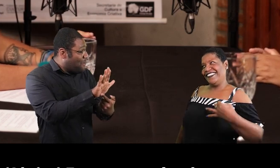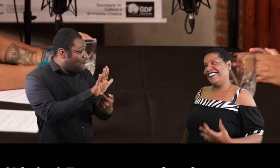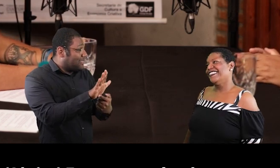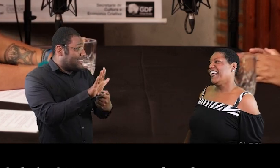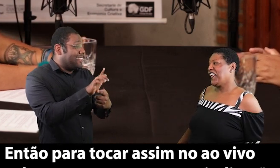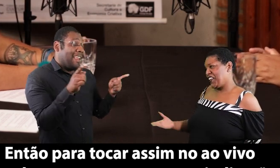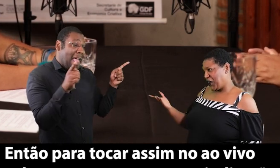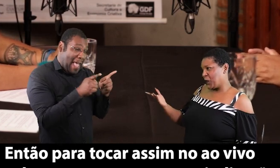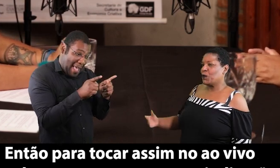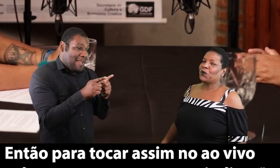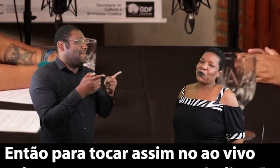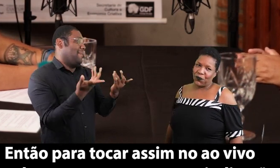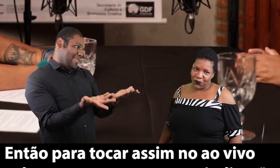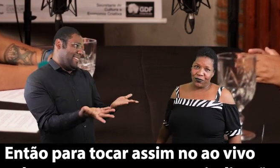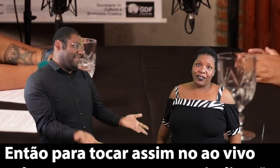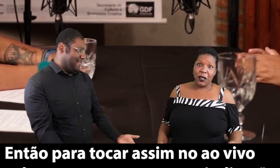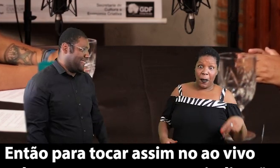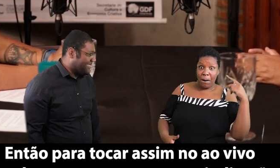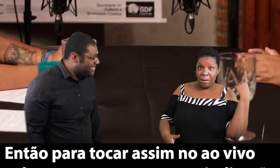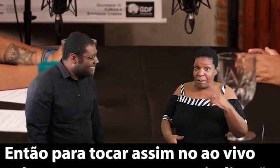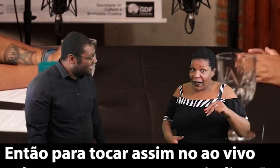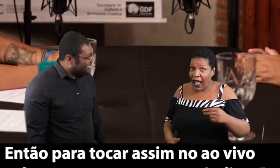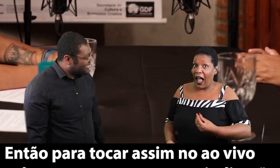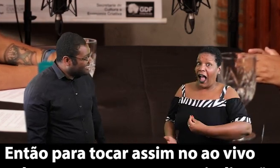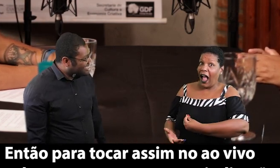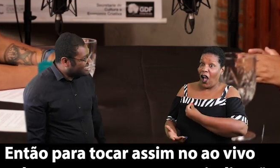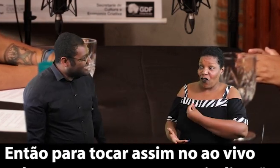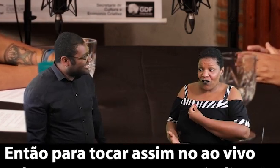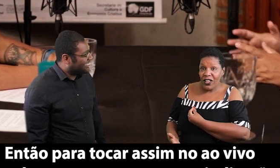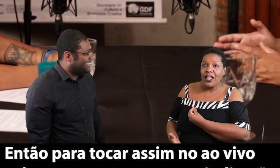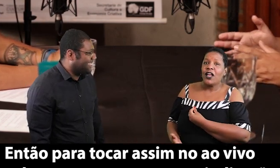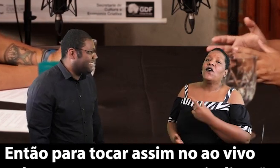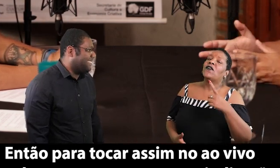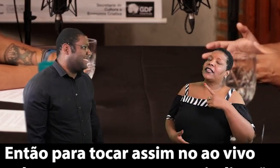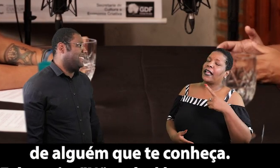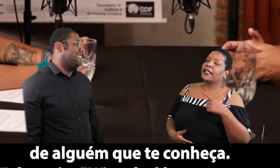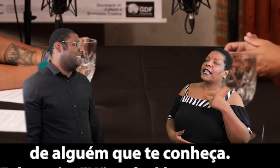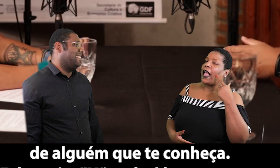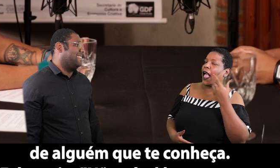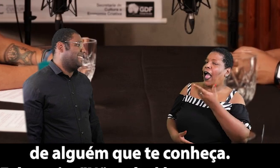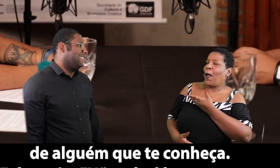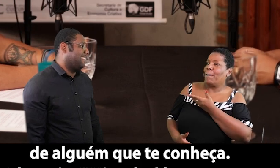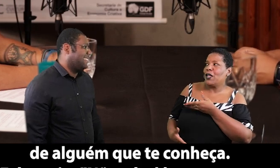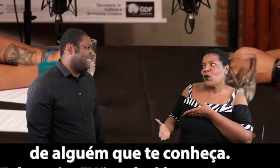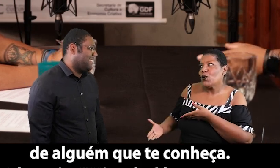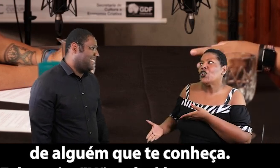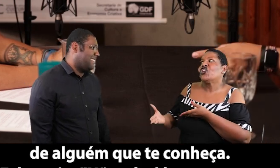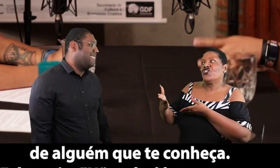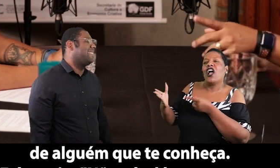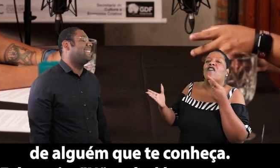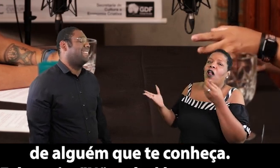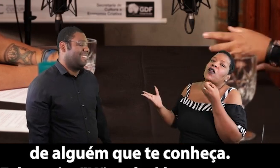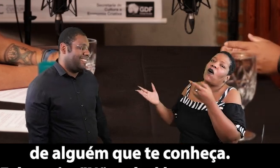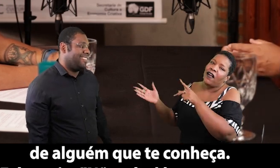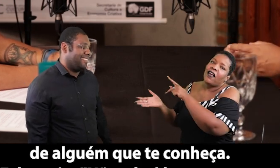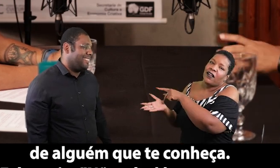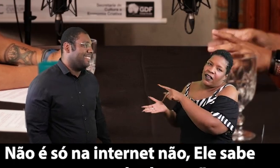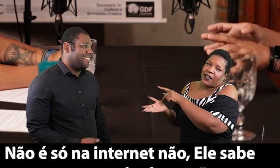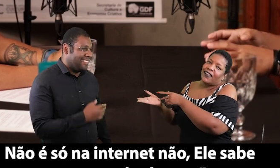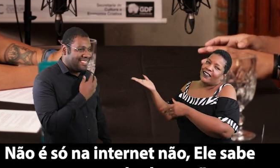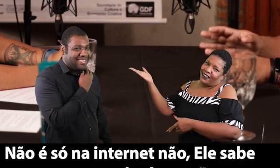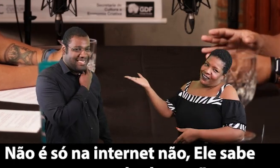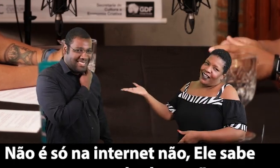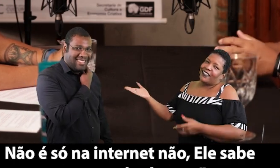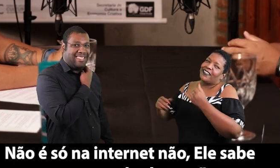né? Então, pra tocar, assim, no ao vivo, eu acho que tem que ter uma indicação de alguém que te conheça, né? Falar assim, não, ele é bom mesmo, não é